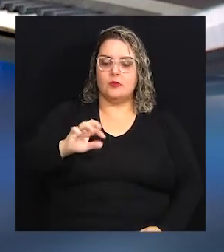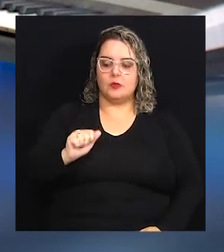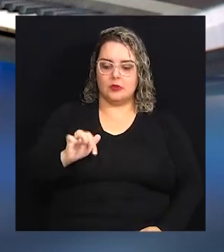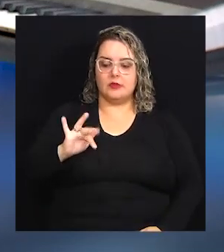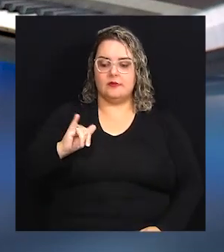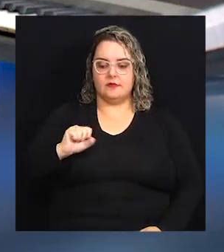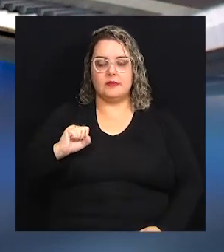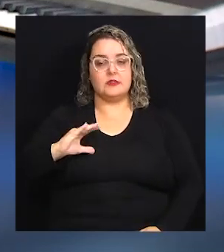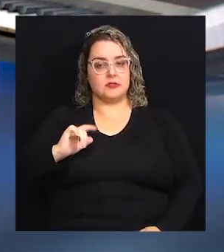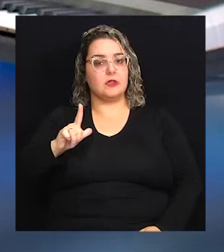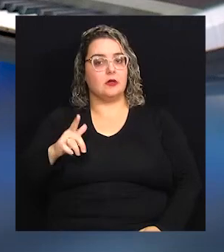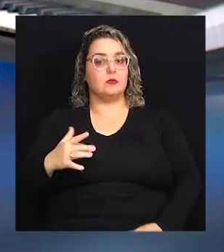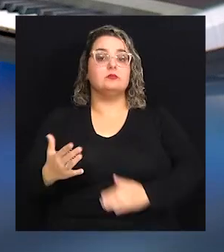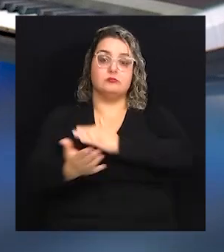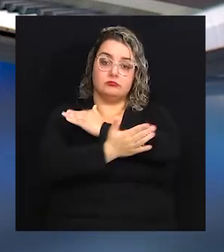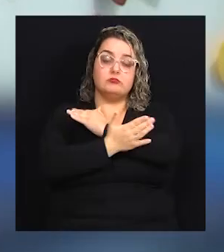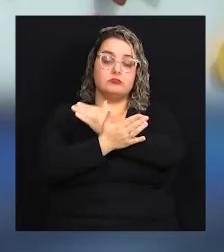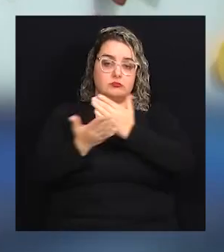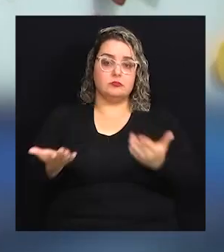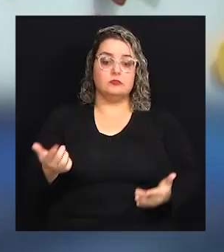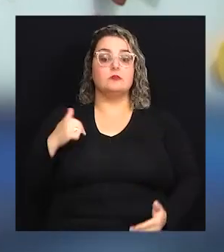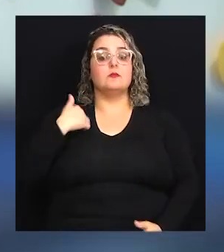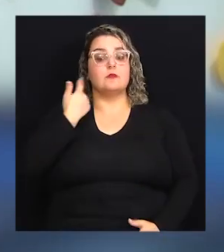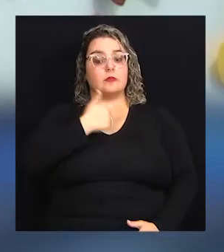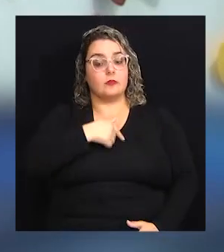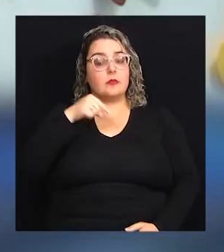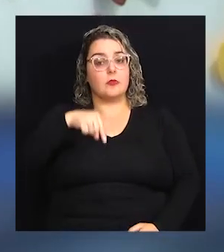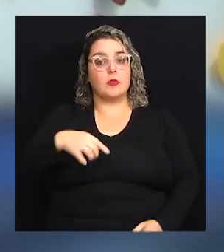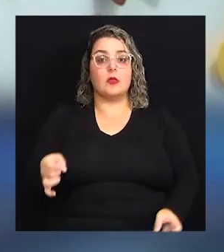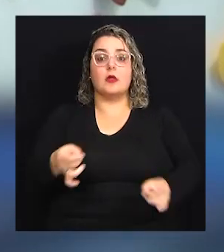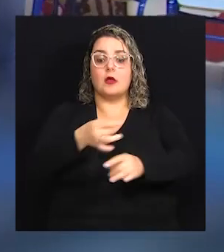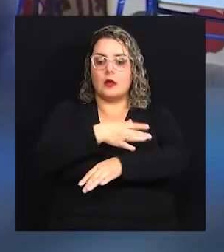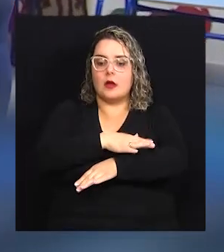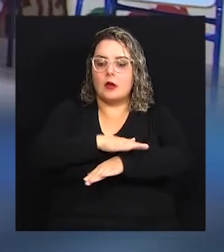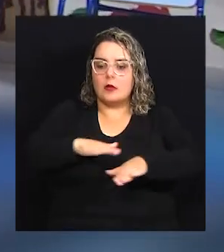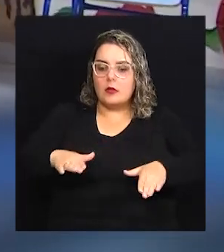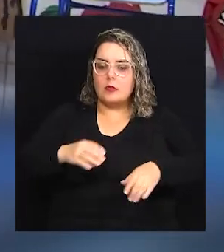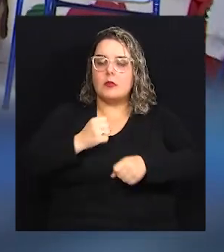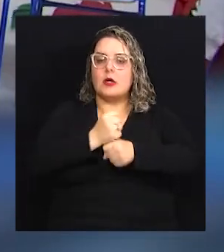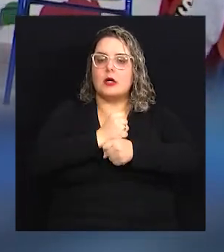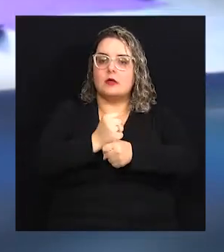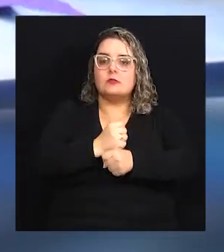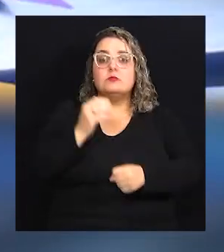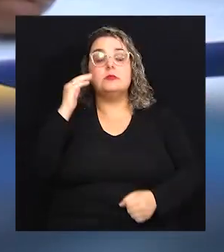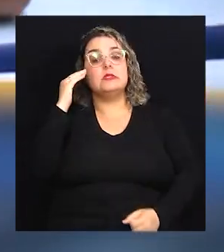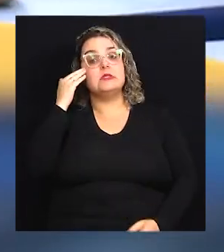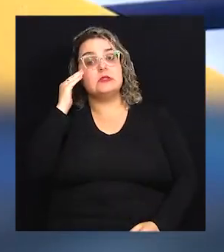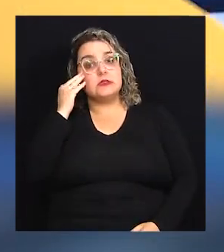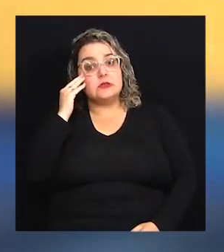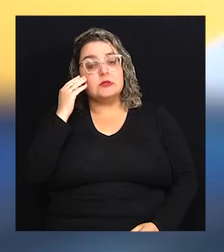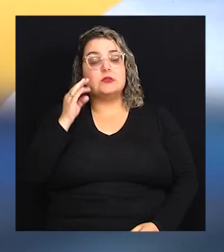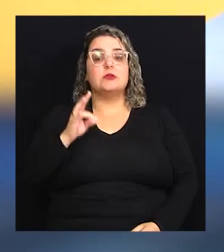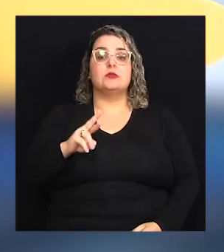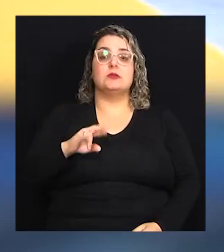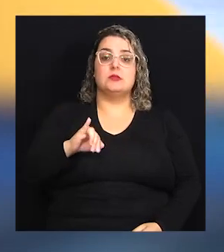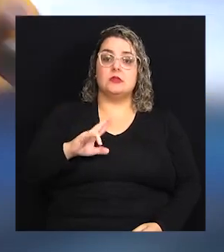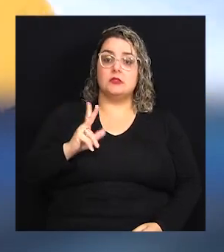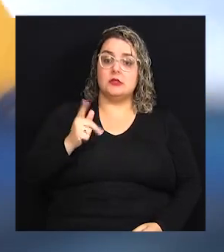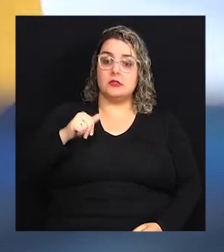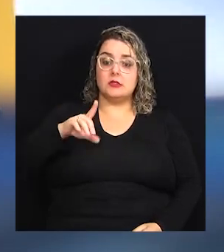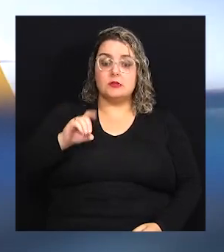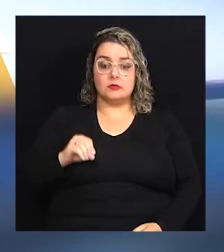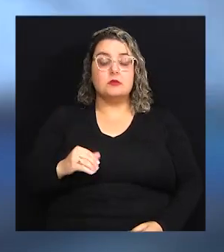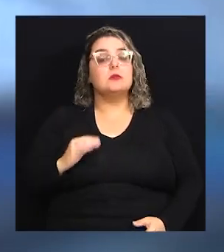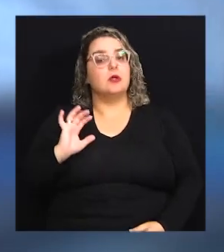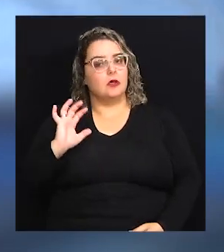nota fiscal paulista, que é um setor que nos ajuda. Então, para nós encerrar o ano... entendendo que o